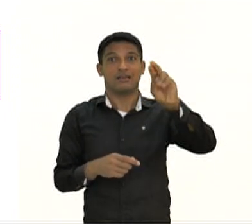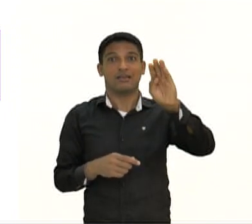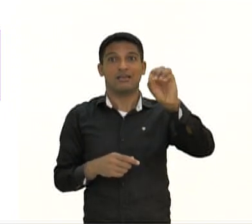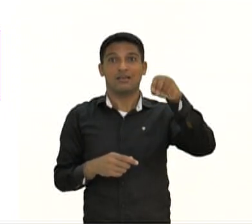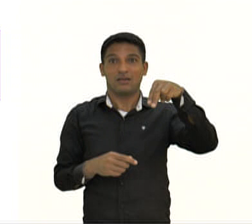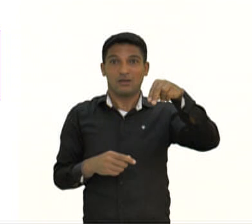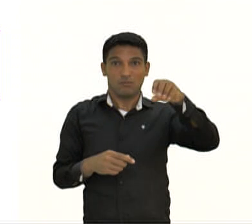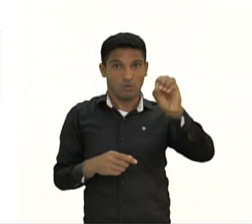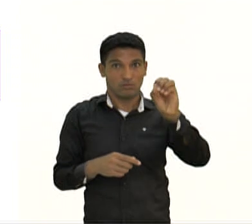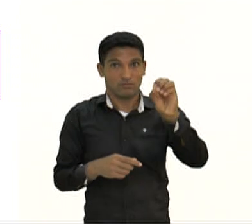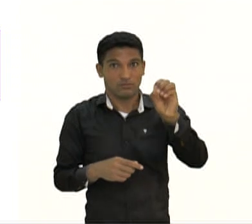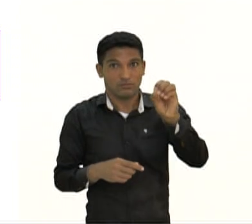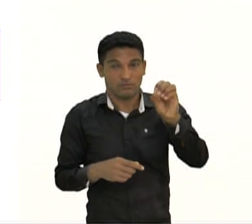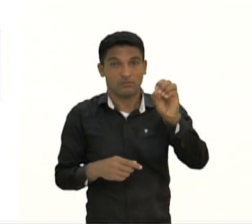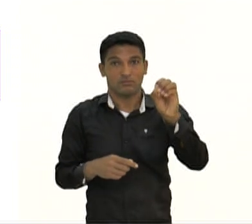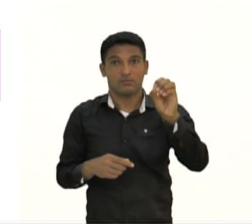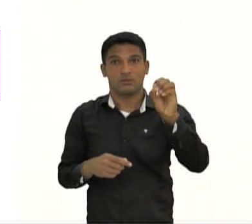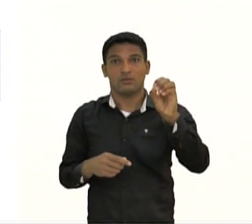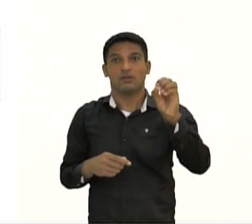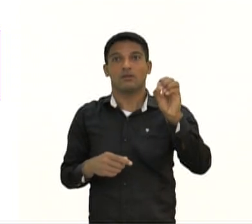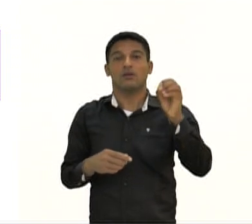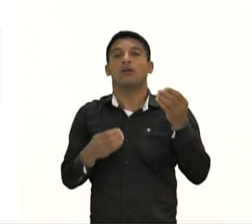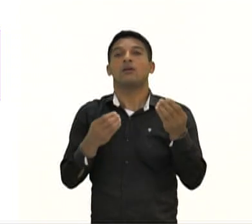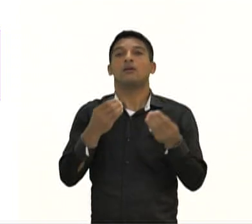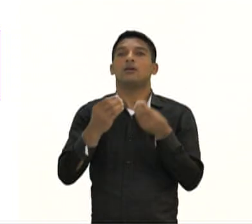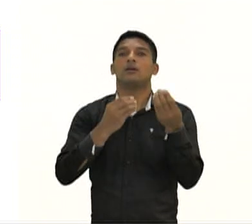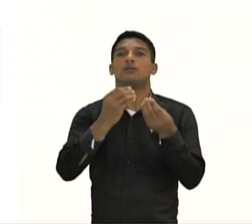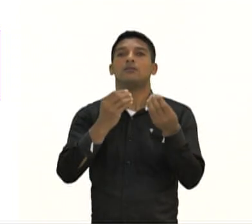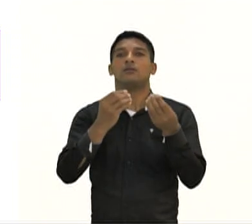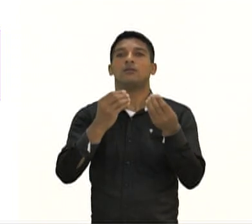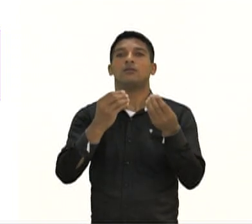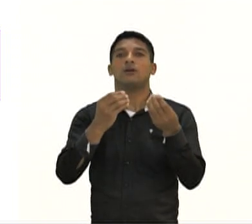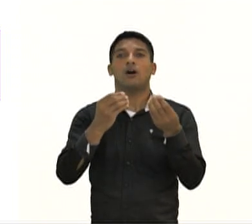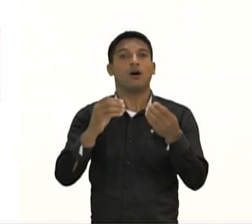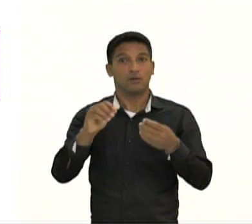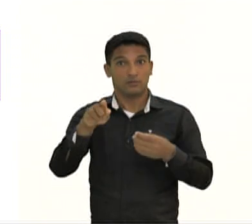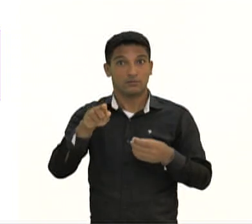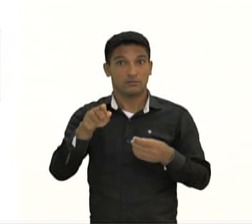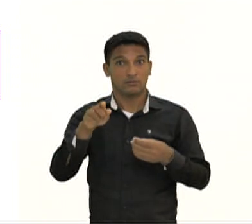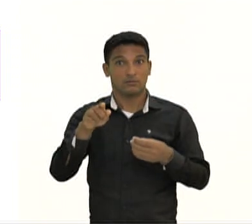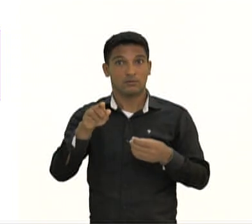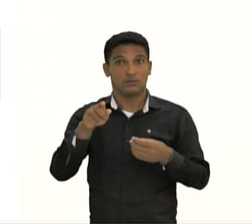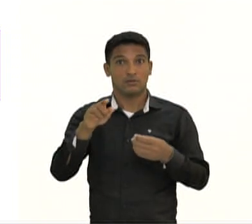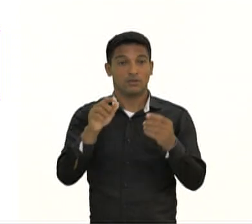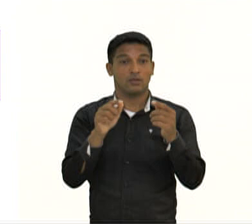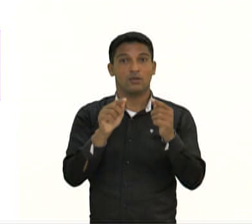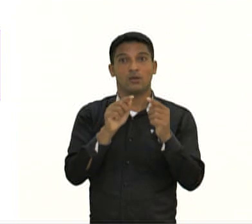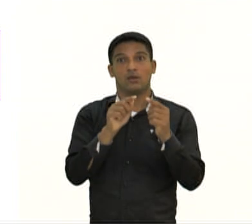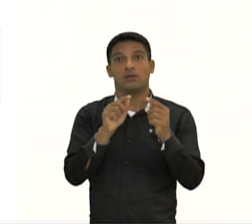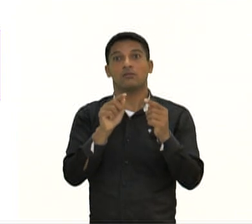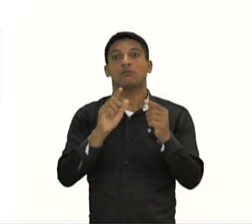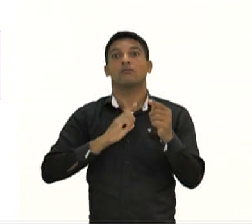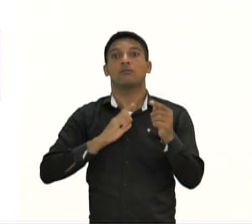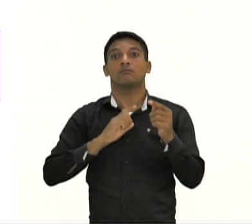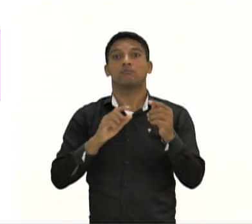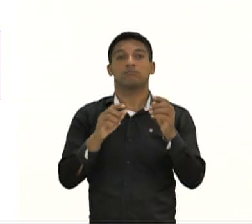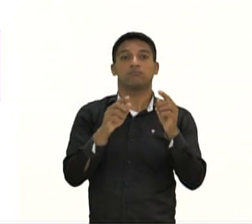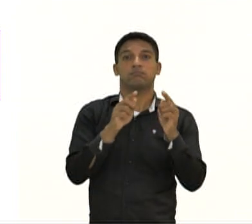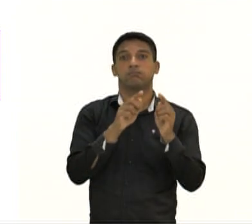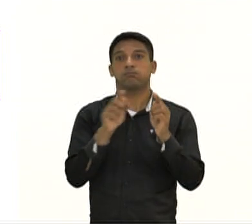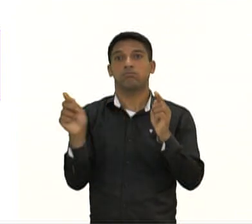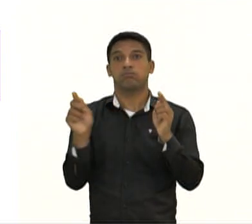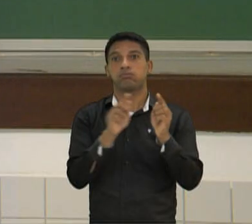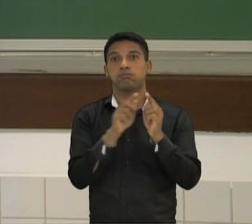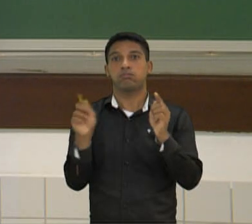concentração, lembrando, mais um conteúdo que você pode retomar lá da primeira série, que é transporte através de membrana. Segundo o gradiente